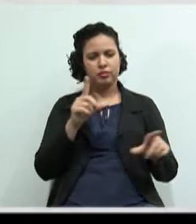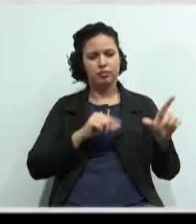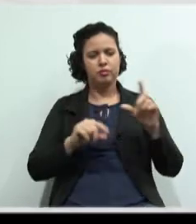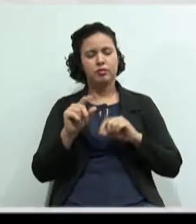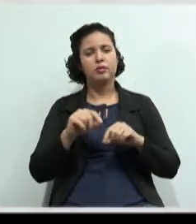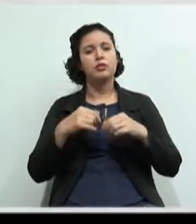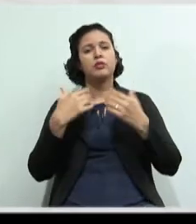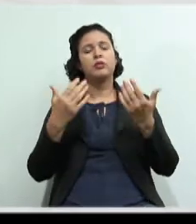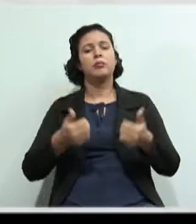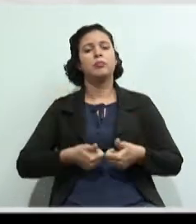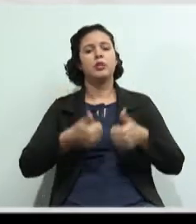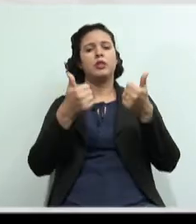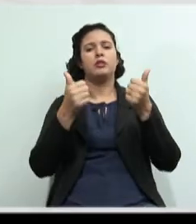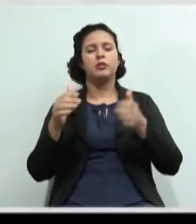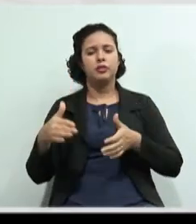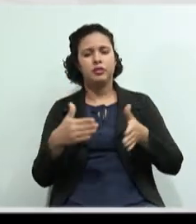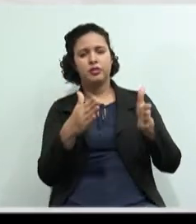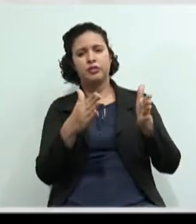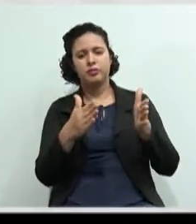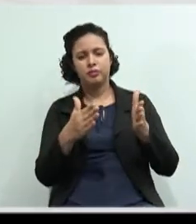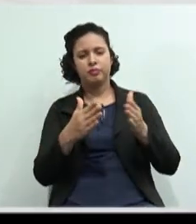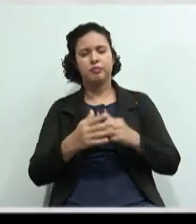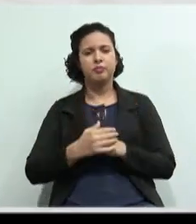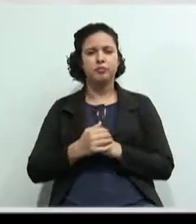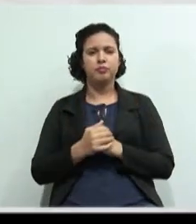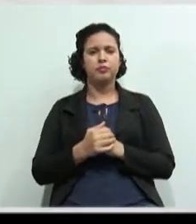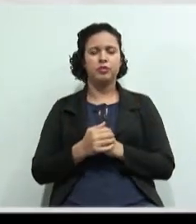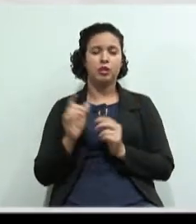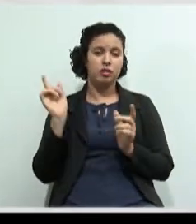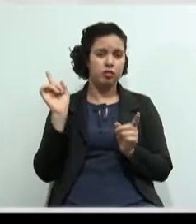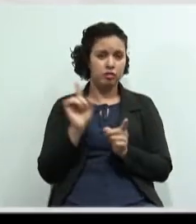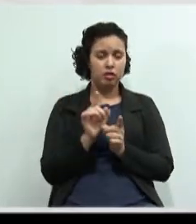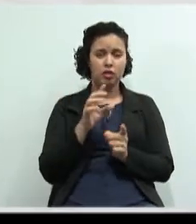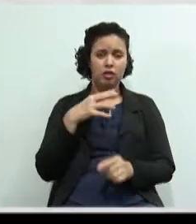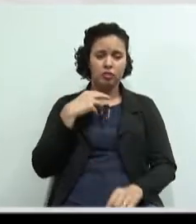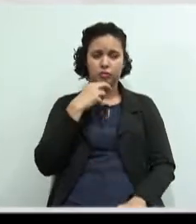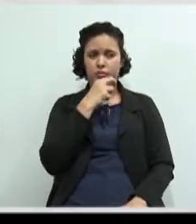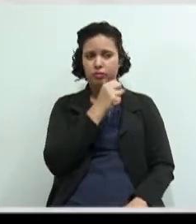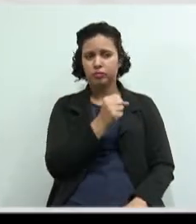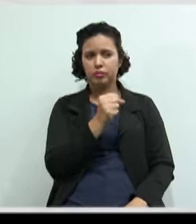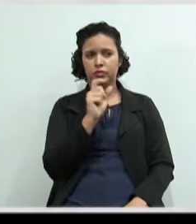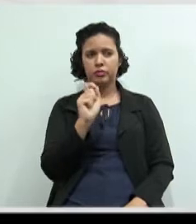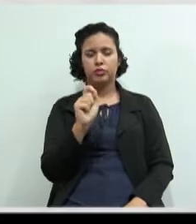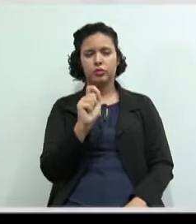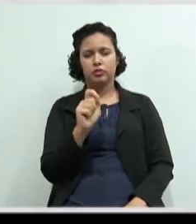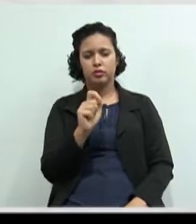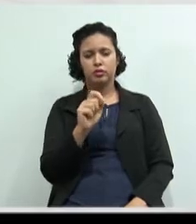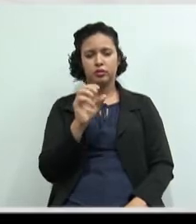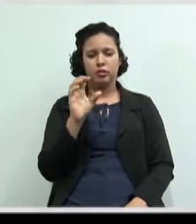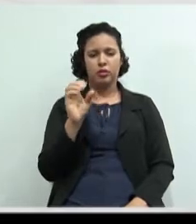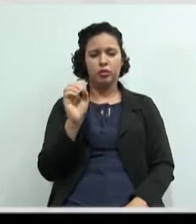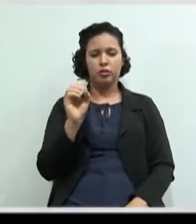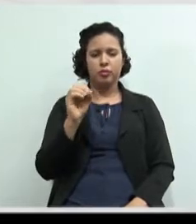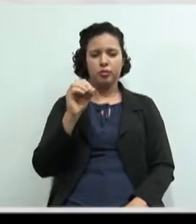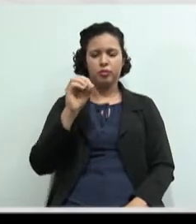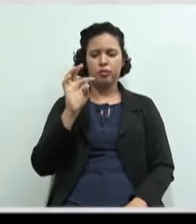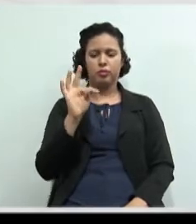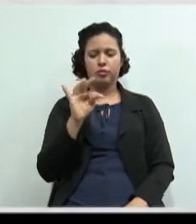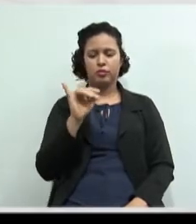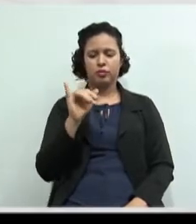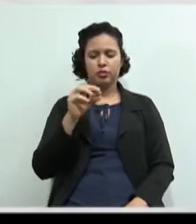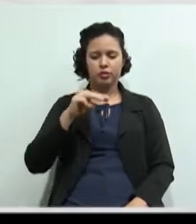melhor caminho a ser seguido, tá? Para otimizar, olha só gente, essa palavra aqui é forte. Otimizar